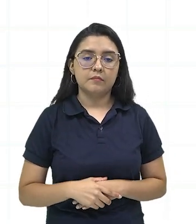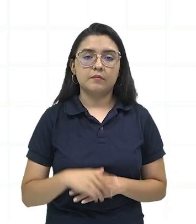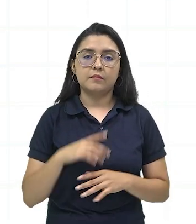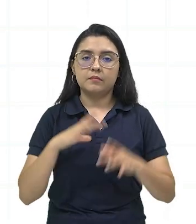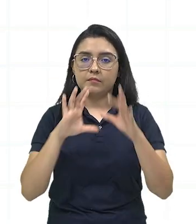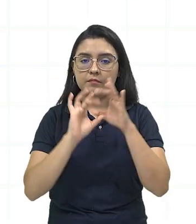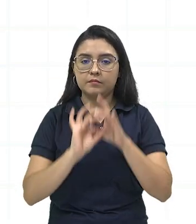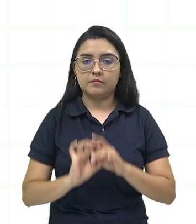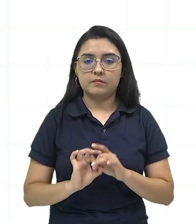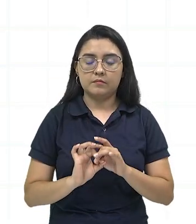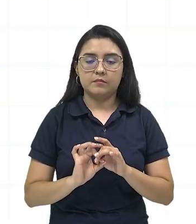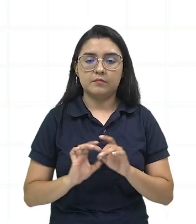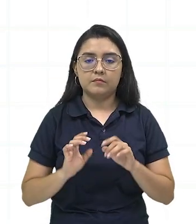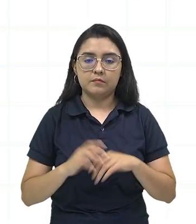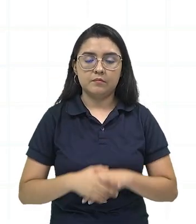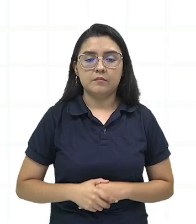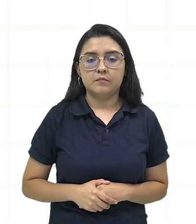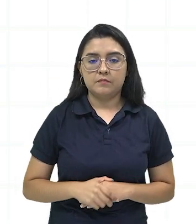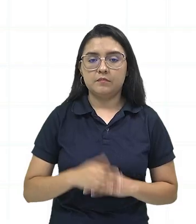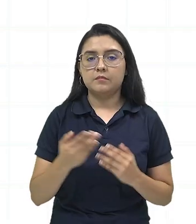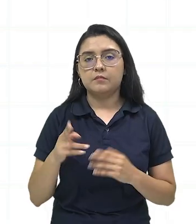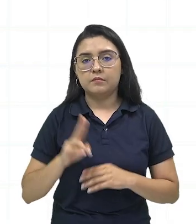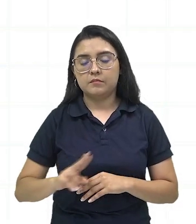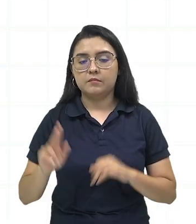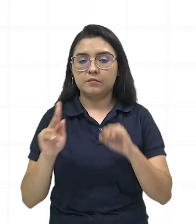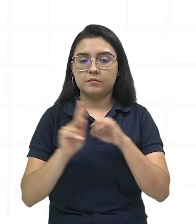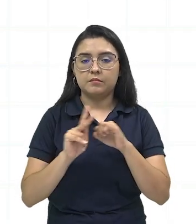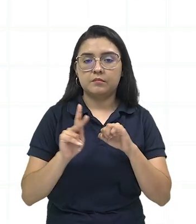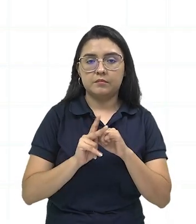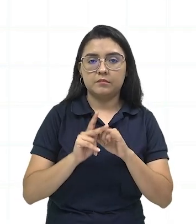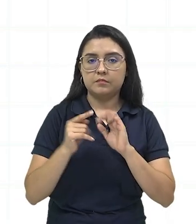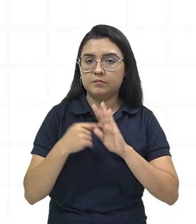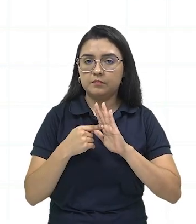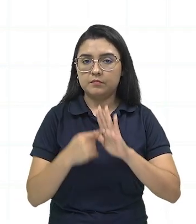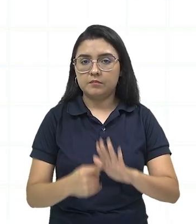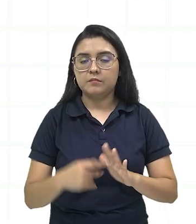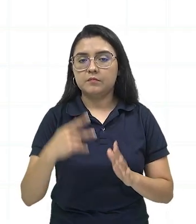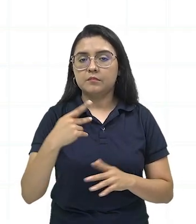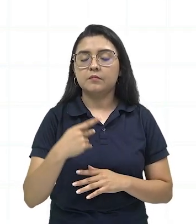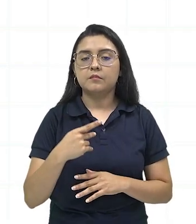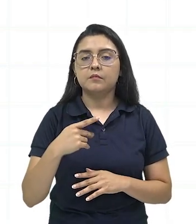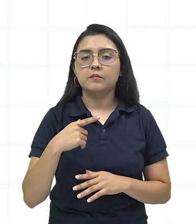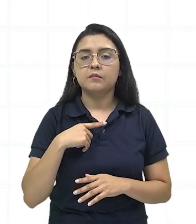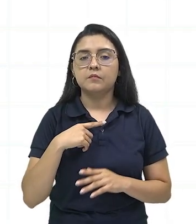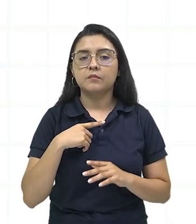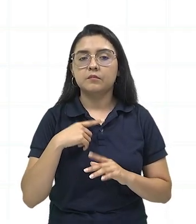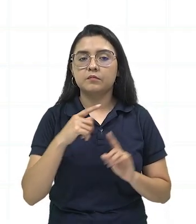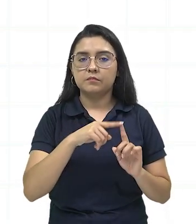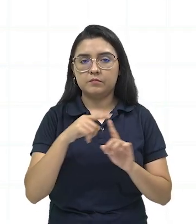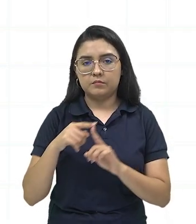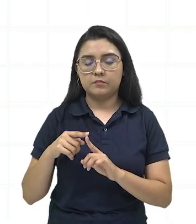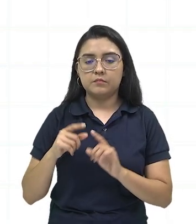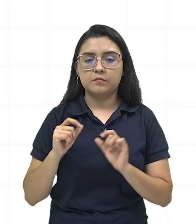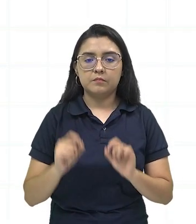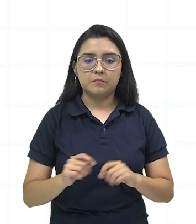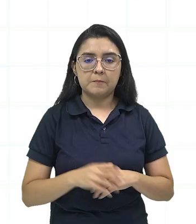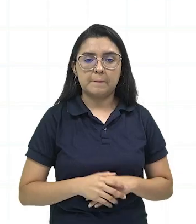através do pronome. E aqui eu coloquei o pronome relativo, mas vamos relembrar o que